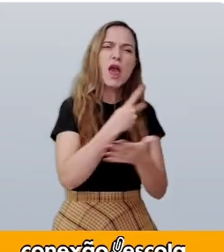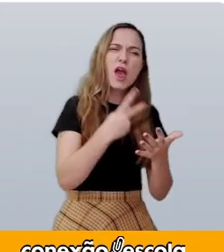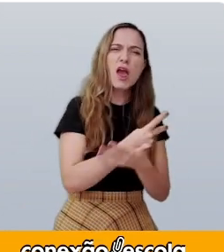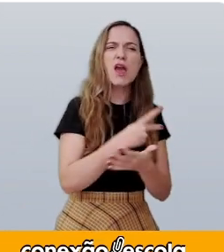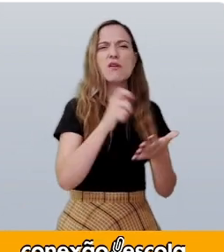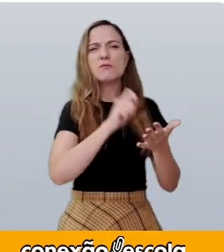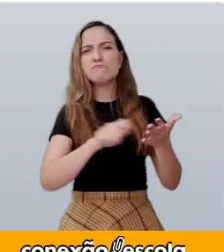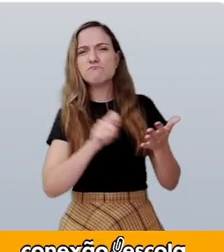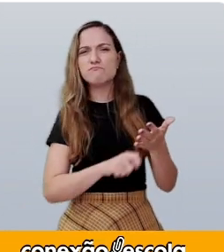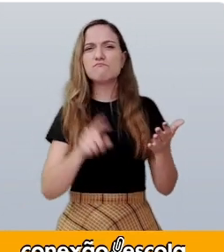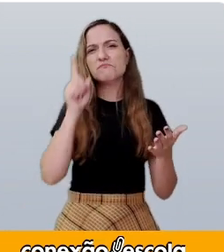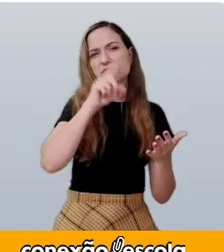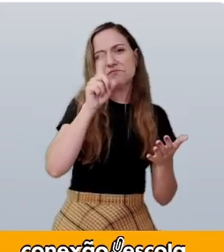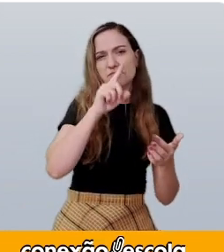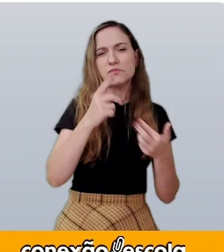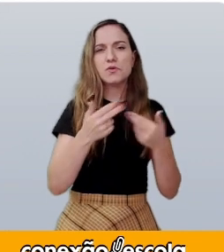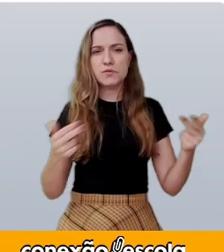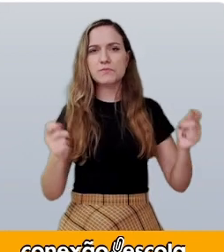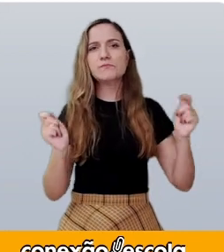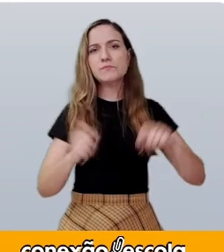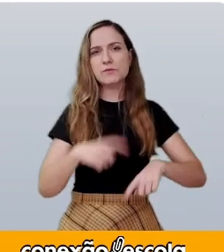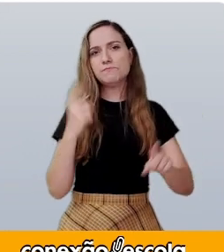de escrita.